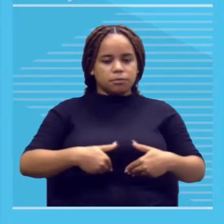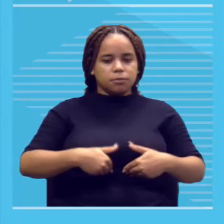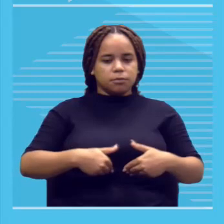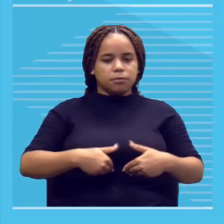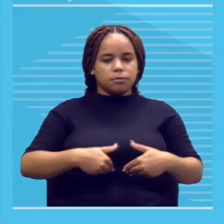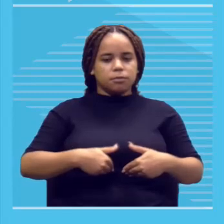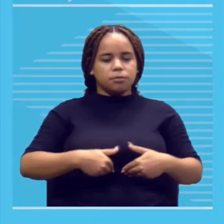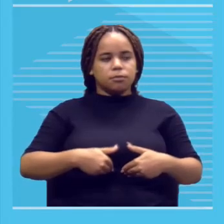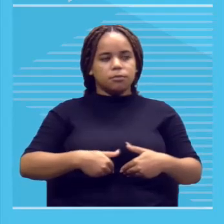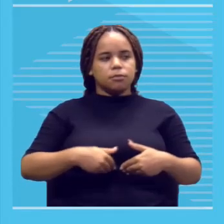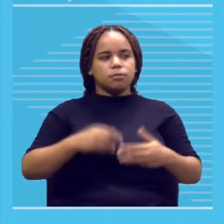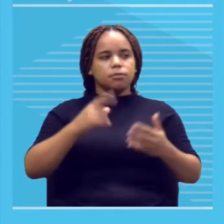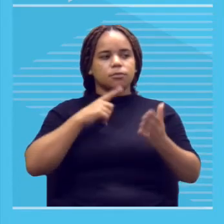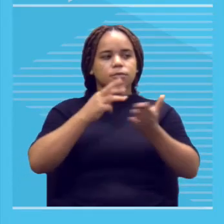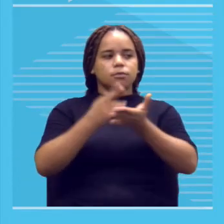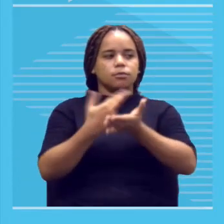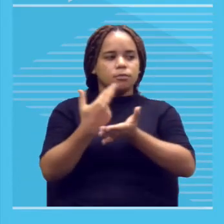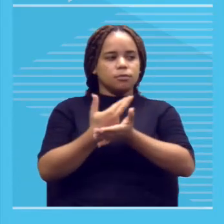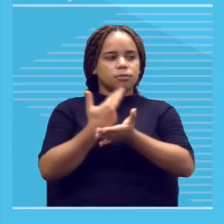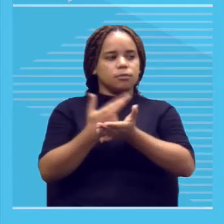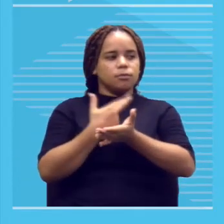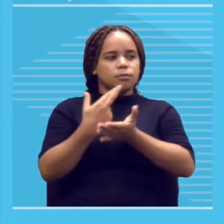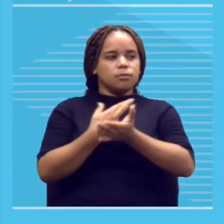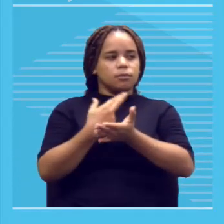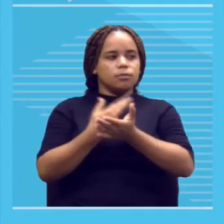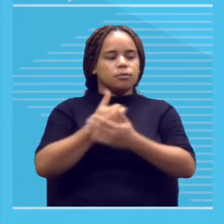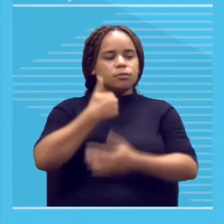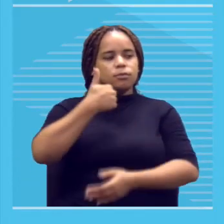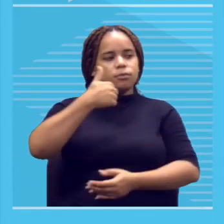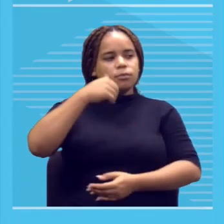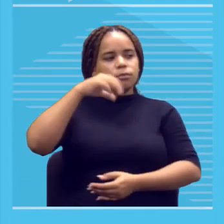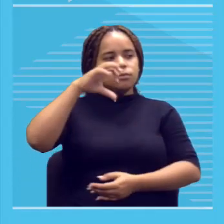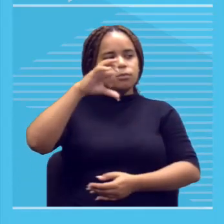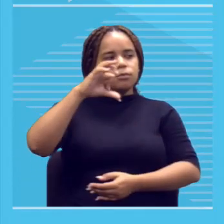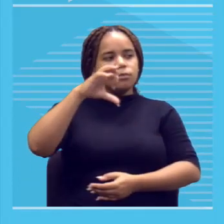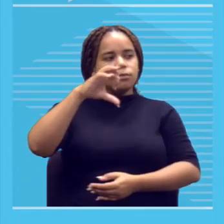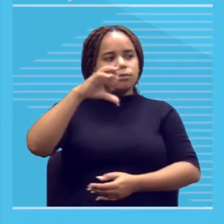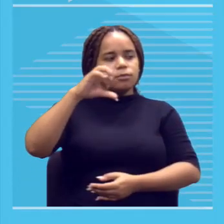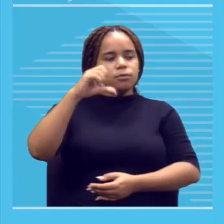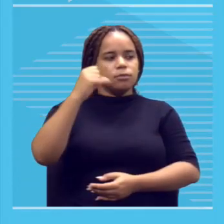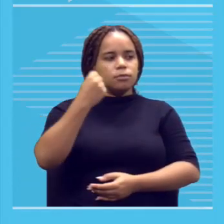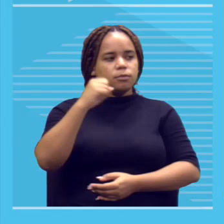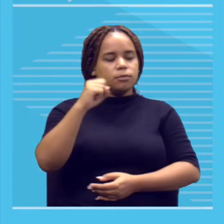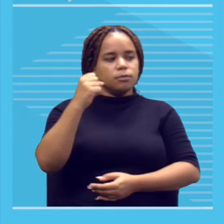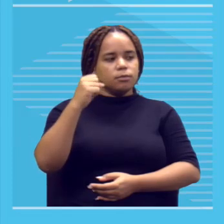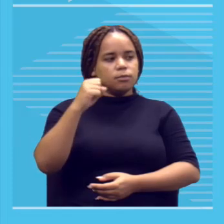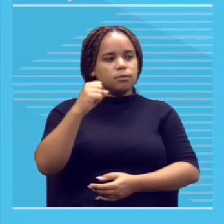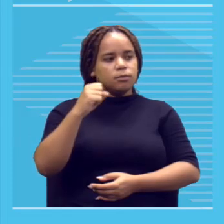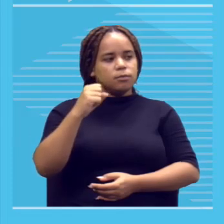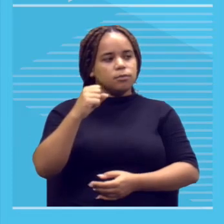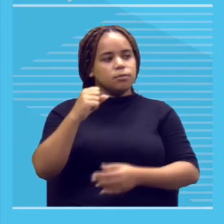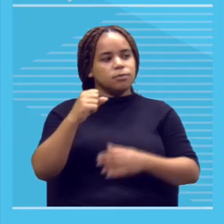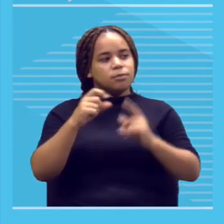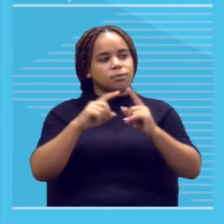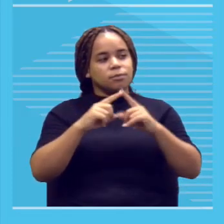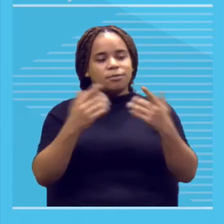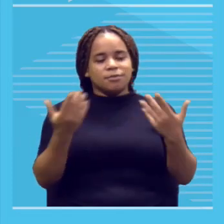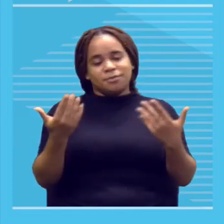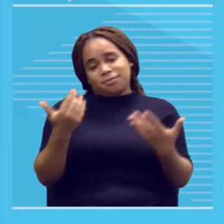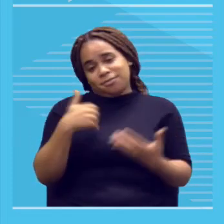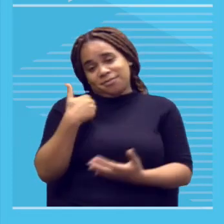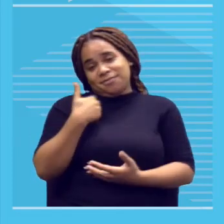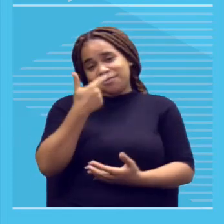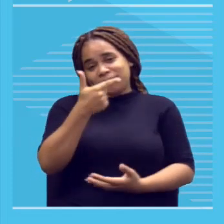turma essa capa da Veja ela é de 1998 era jovem 22 anos como eu sou velho meu Deus